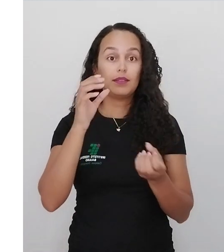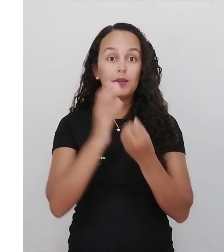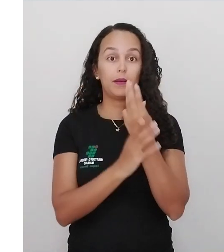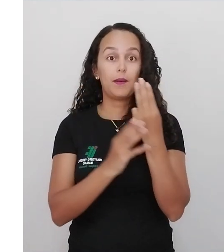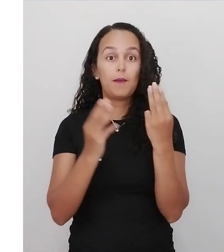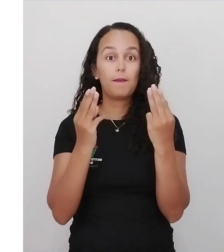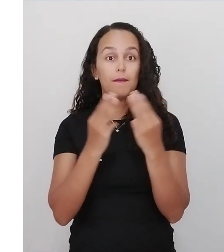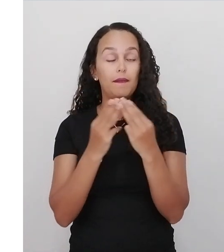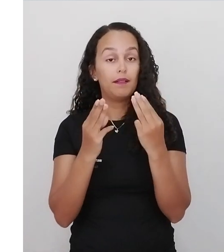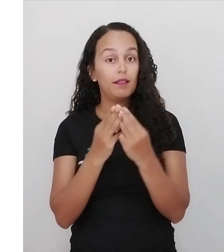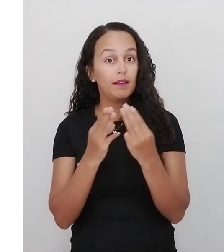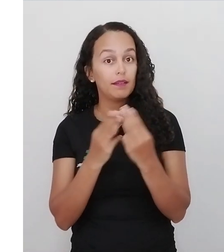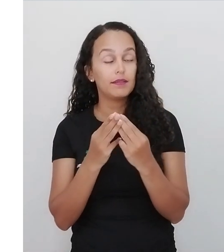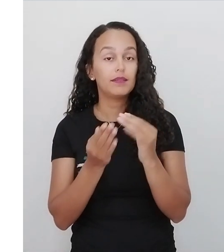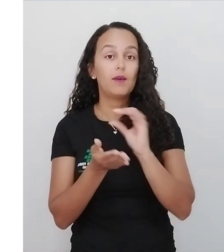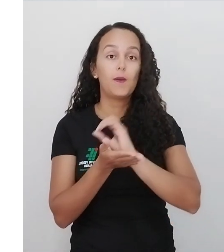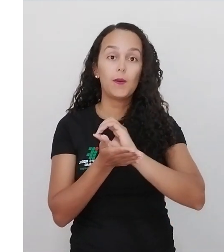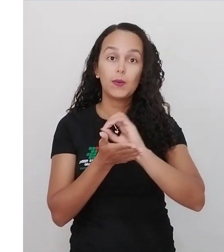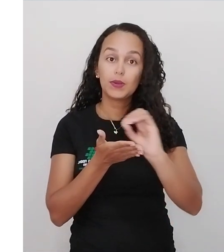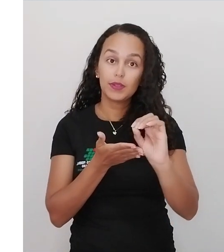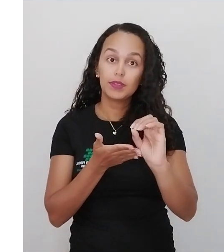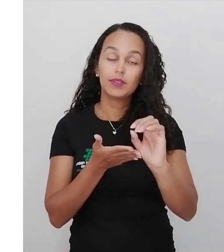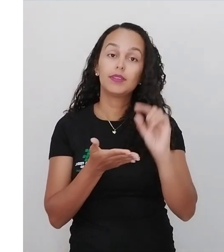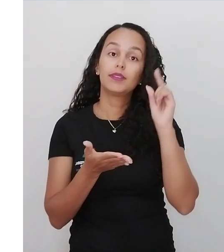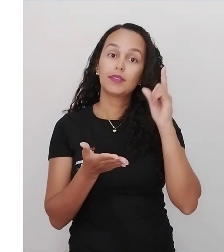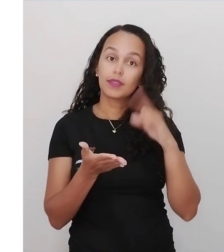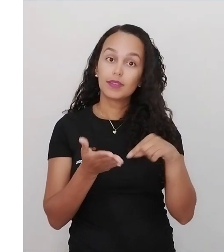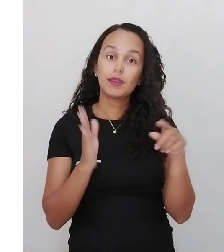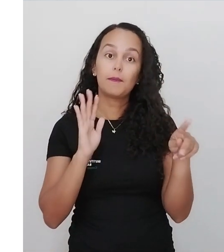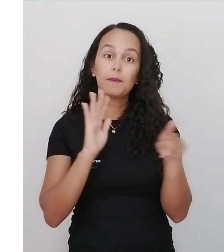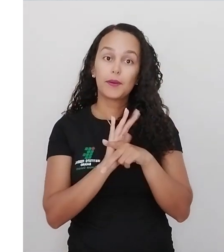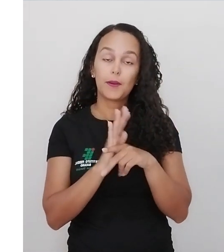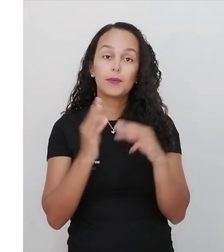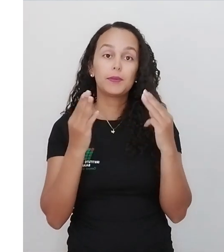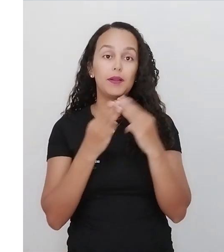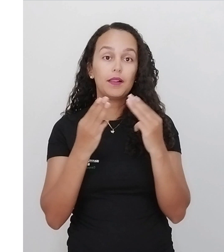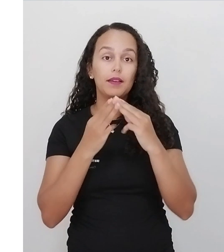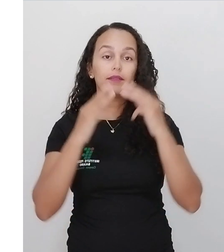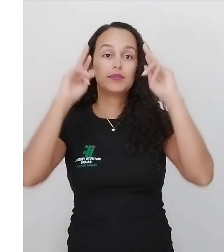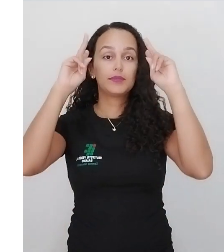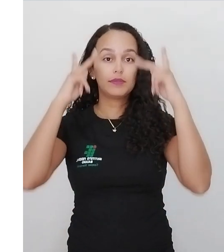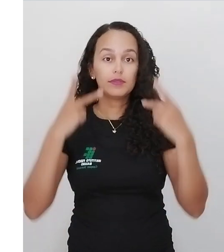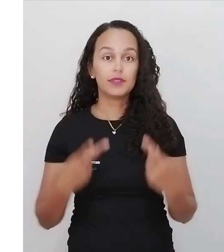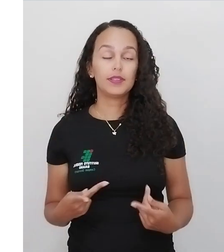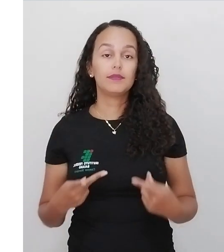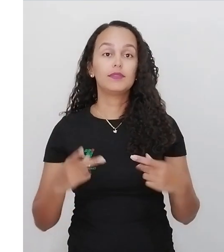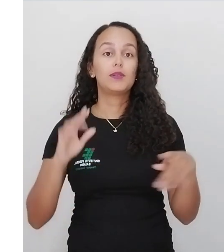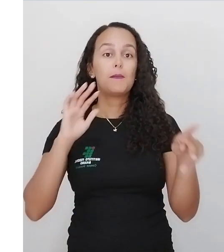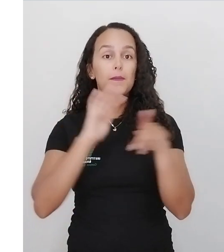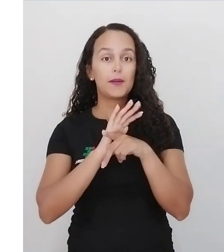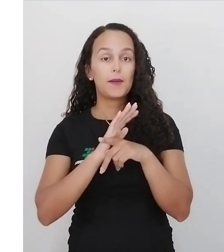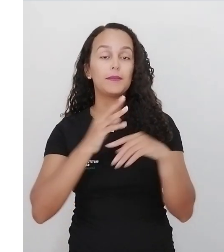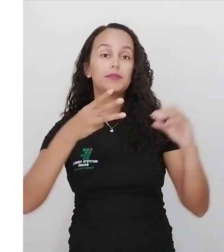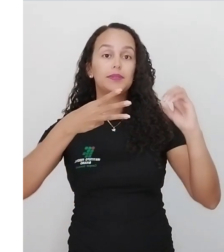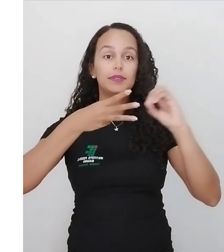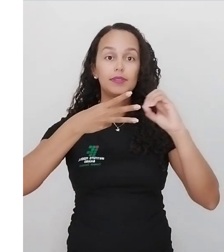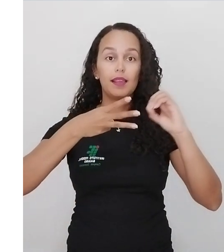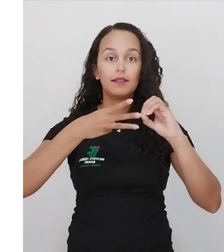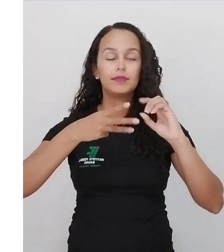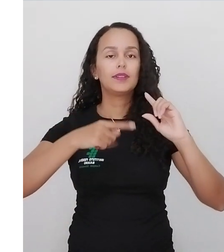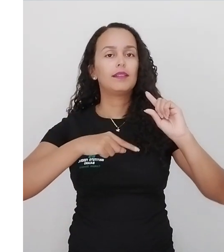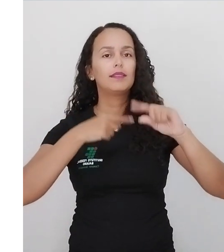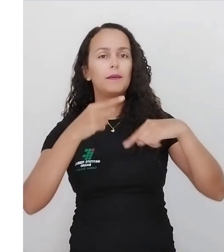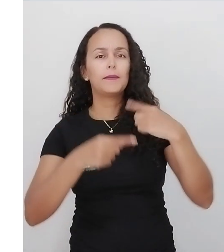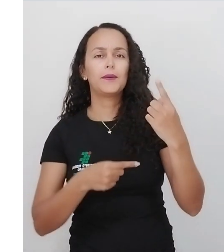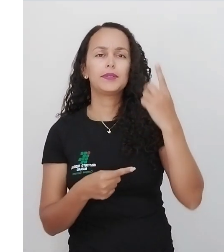outros pesquisadores depois começaram a repetir esse experimento e outras moléculas foram sendo formadas. Então veio aquele pensamento,